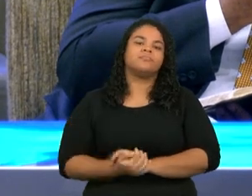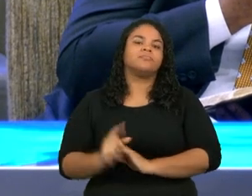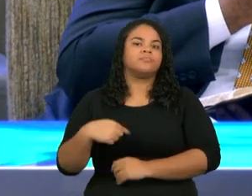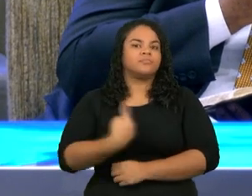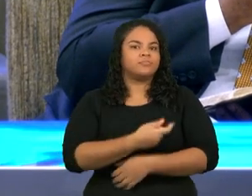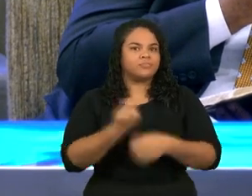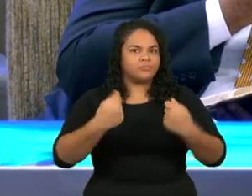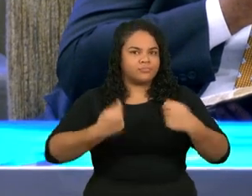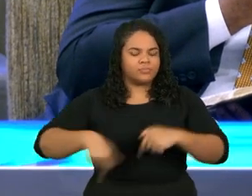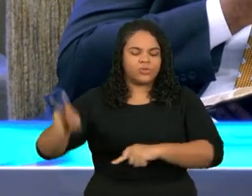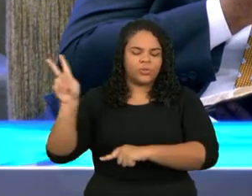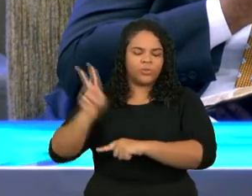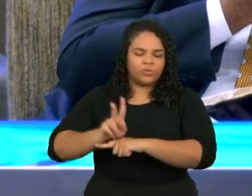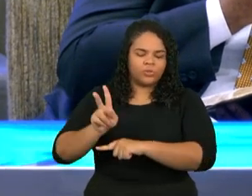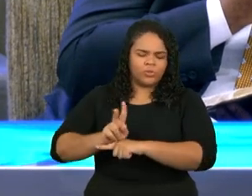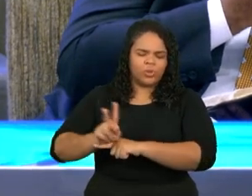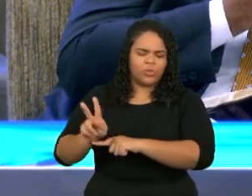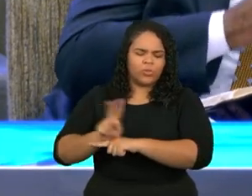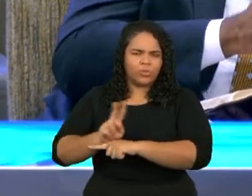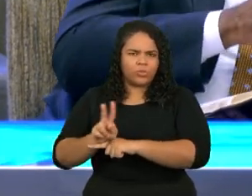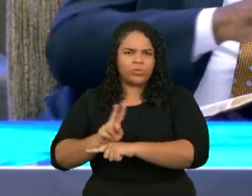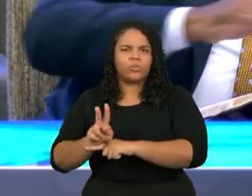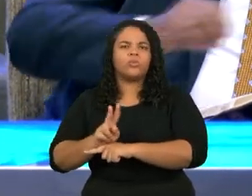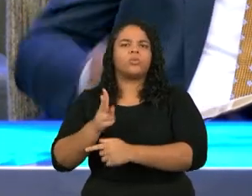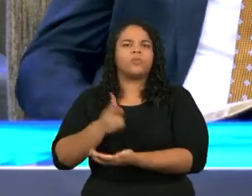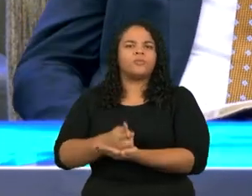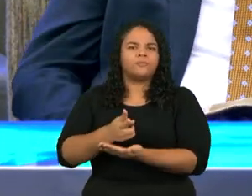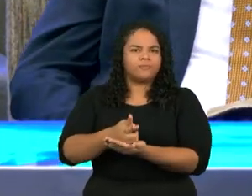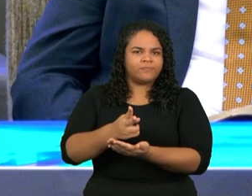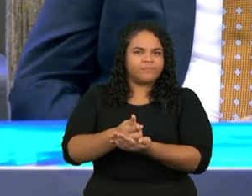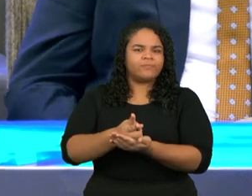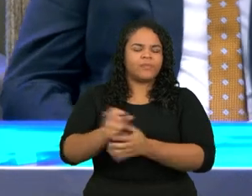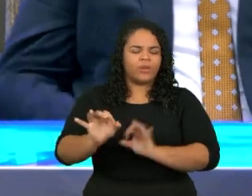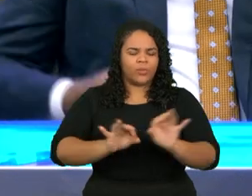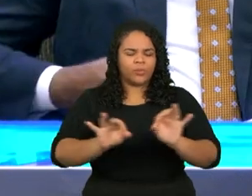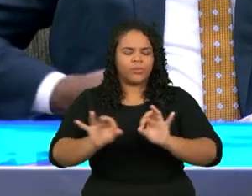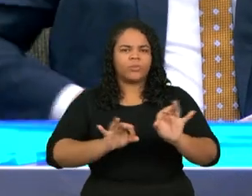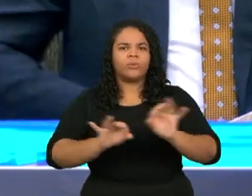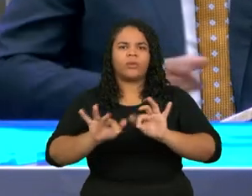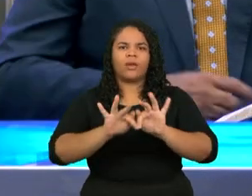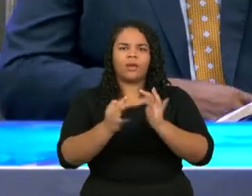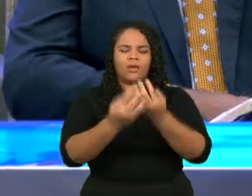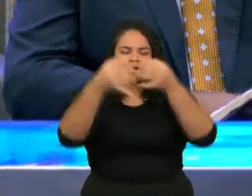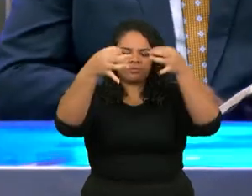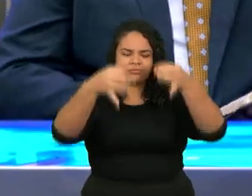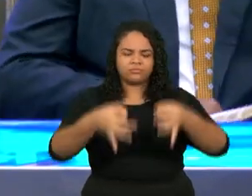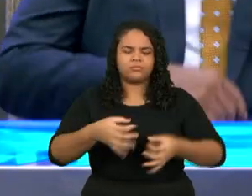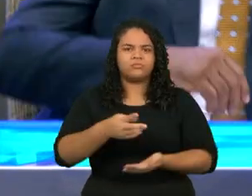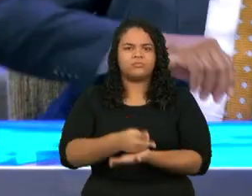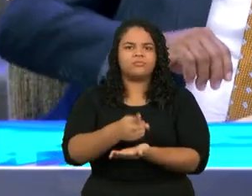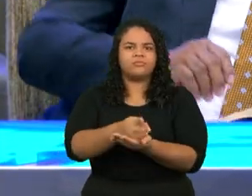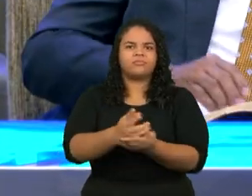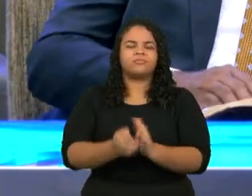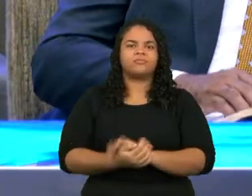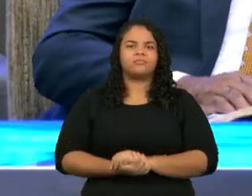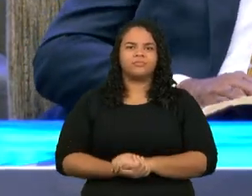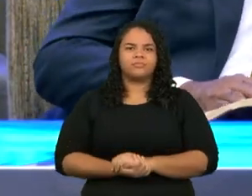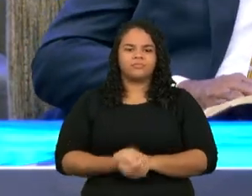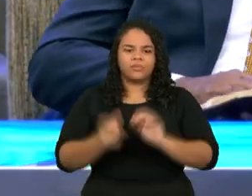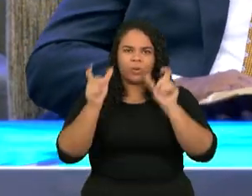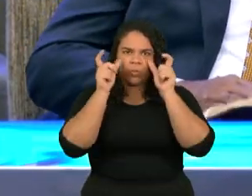manter para isso a nossa casa em ordem e